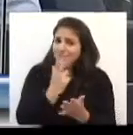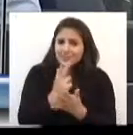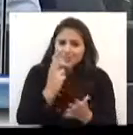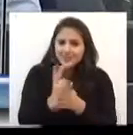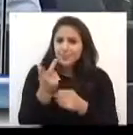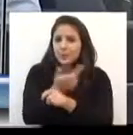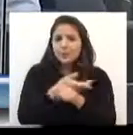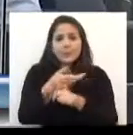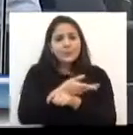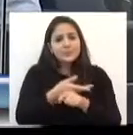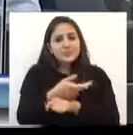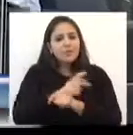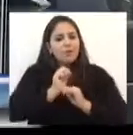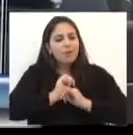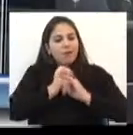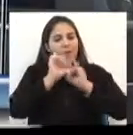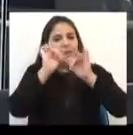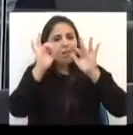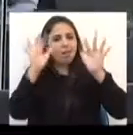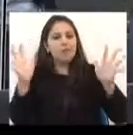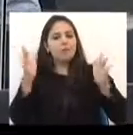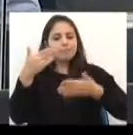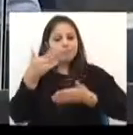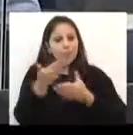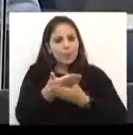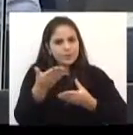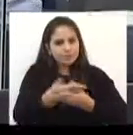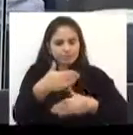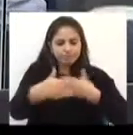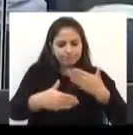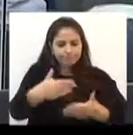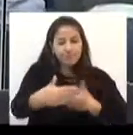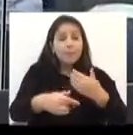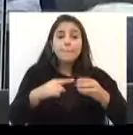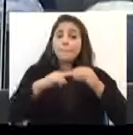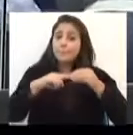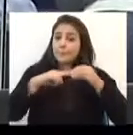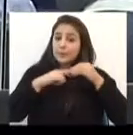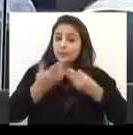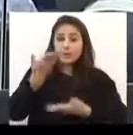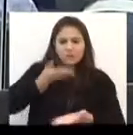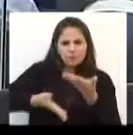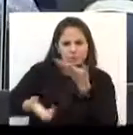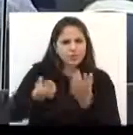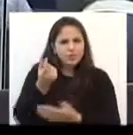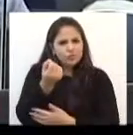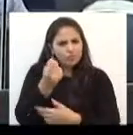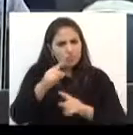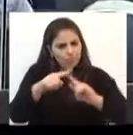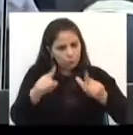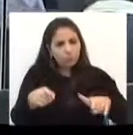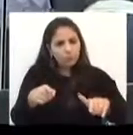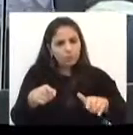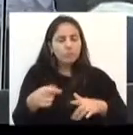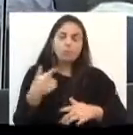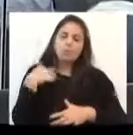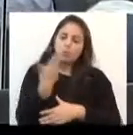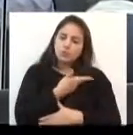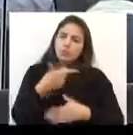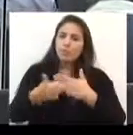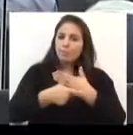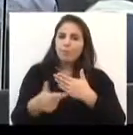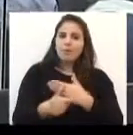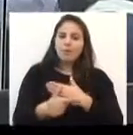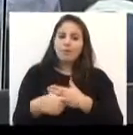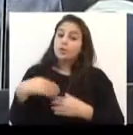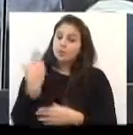buscando clarear os processos, principalmente que envolvam dinheiro público. Então esse é o nosso papel, esta é